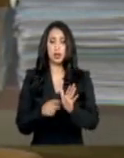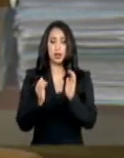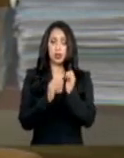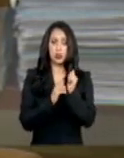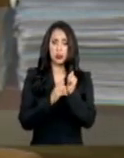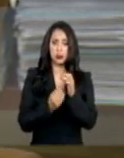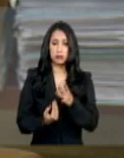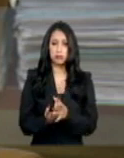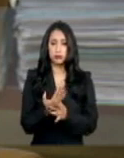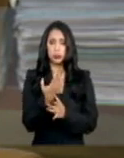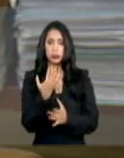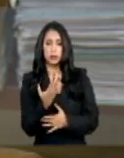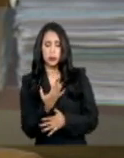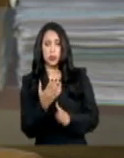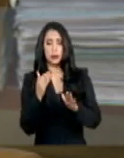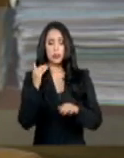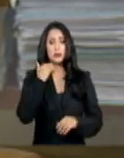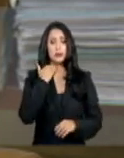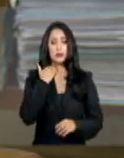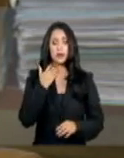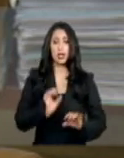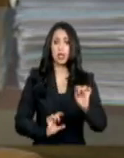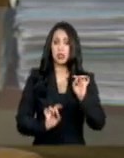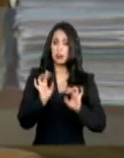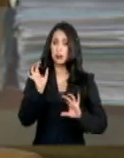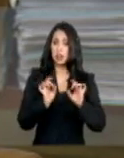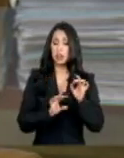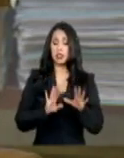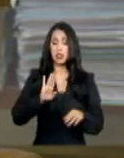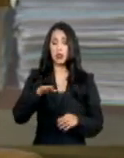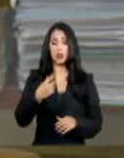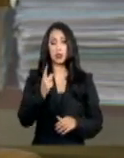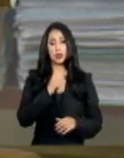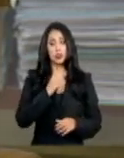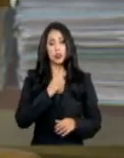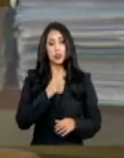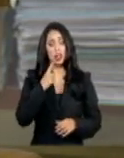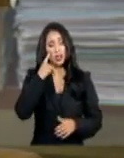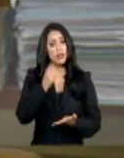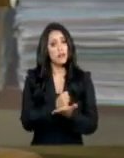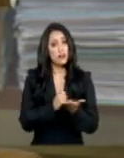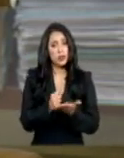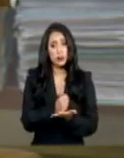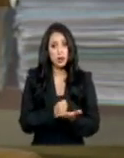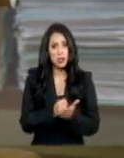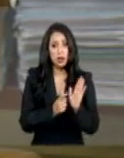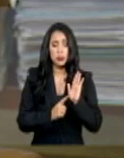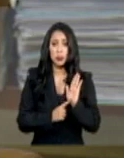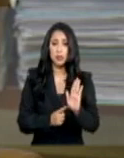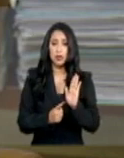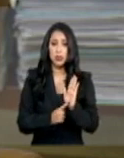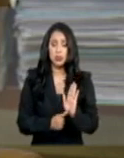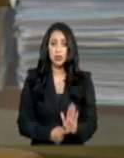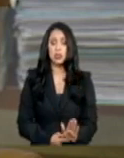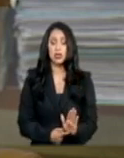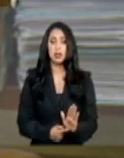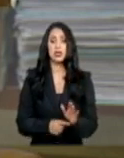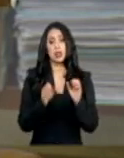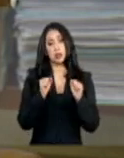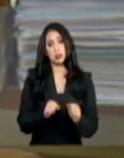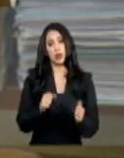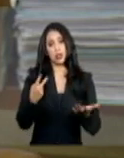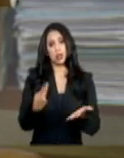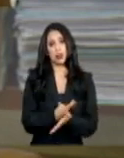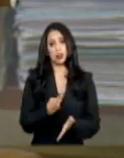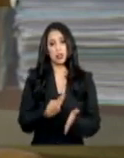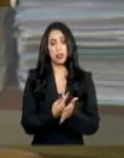sempre em caráter de excepcionalidade quando existentes fundados elementos que justifiquem a partir de um critério essencialmente